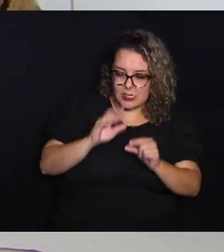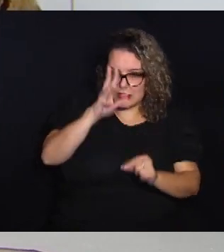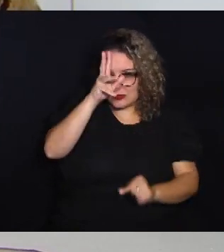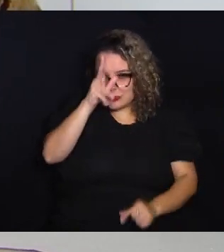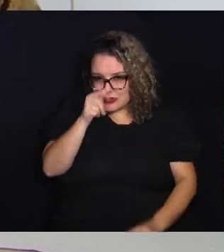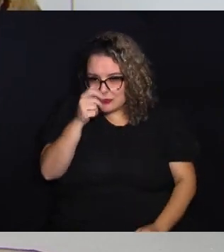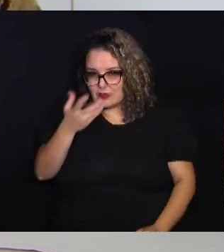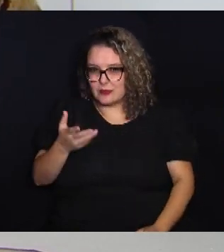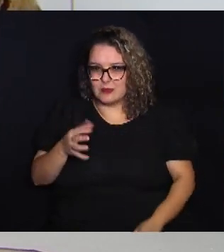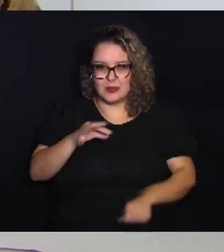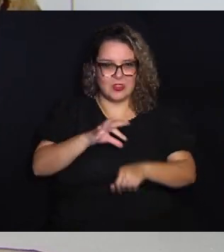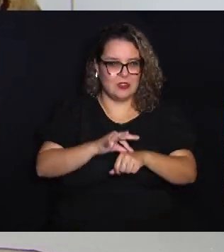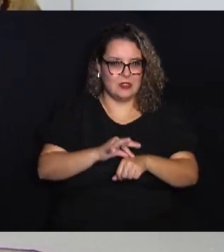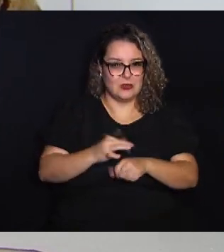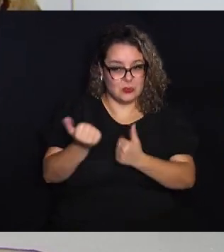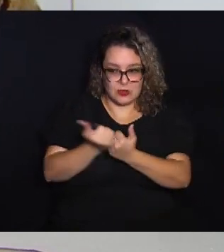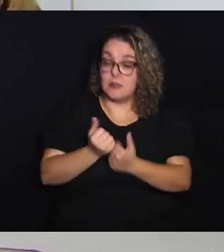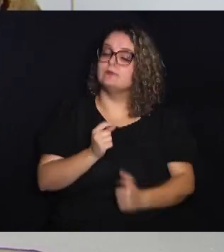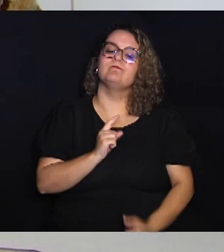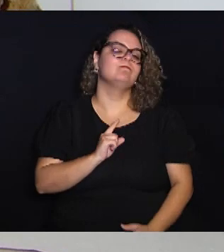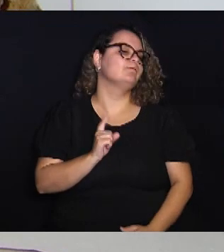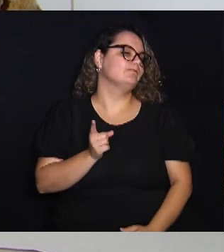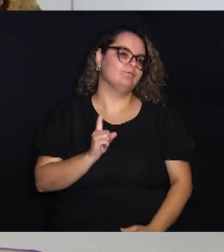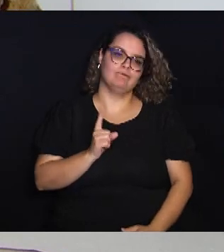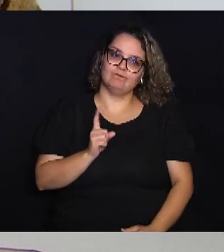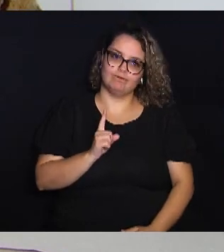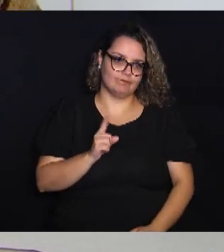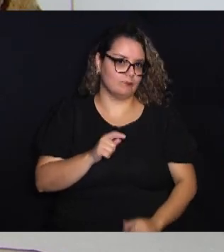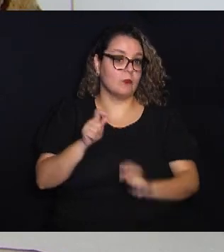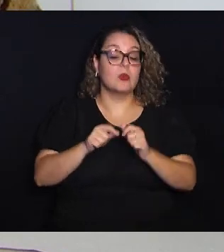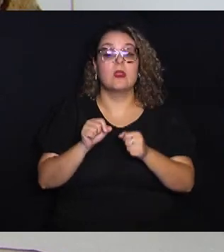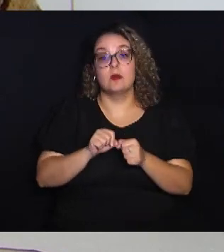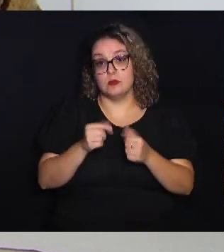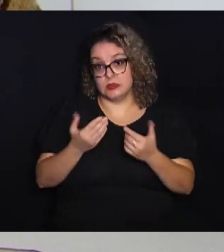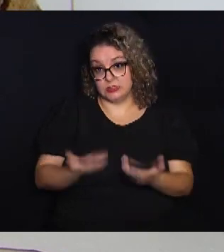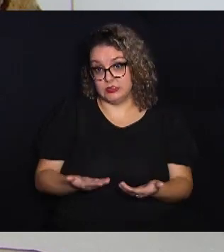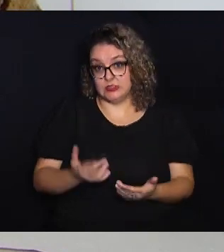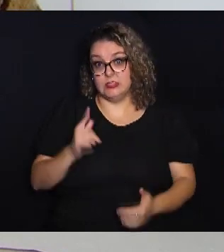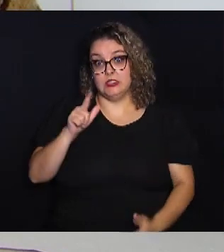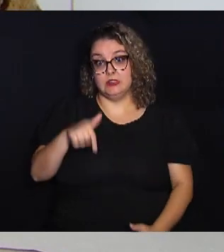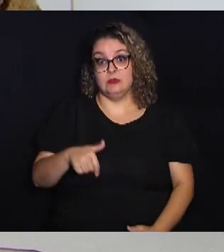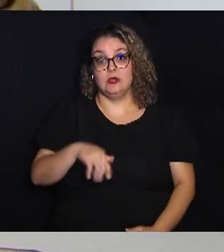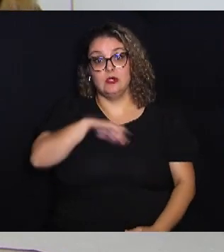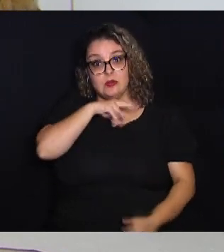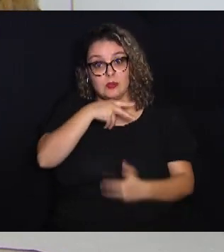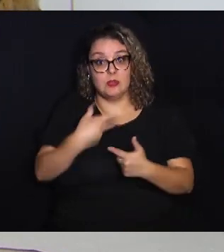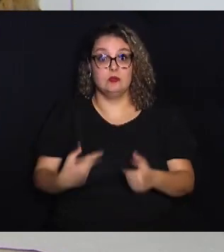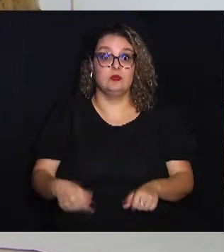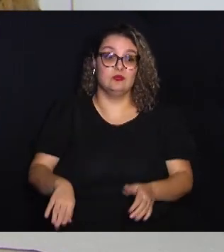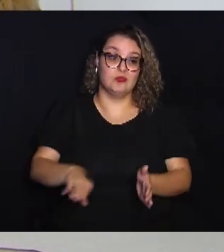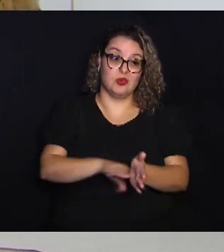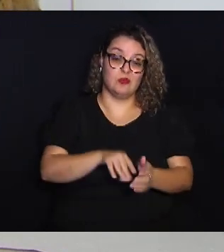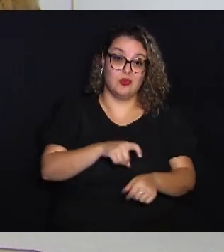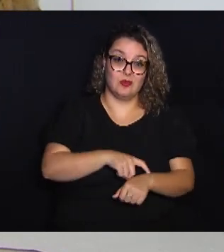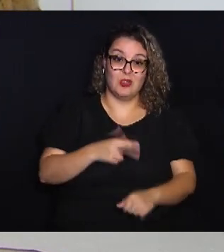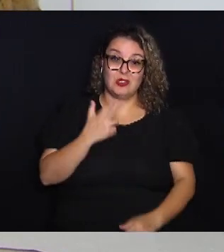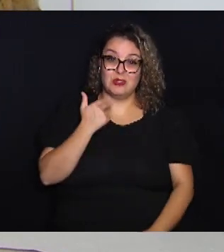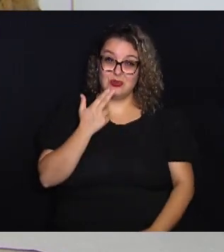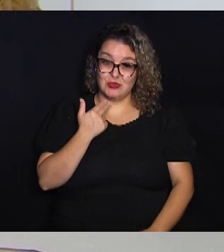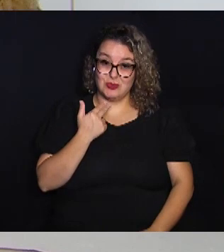pedaços de carne, substitui? Não substitui, tá? Muitas pessoas acabam fazendo isso e aí depois o animal chega numa